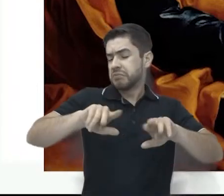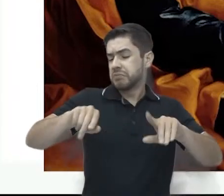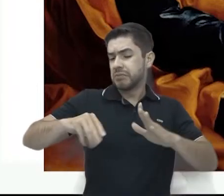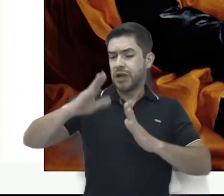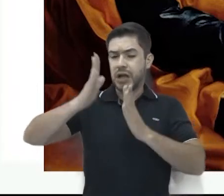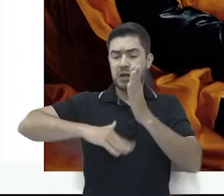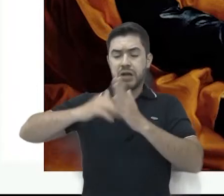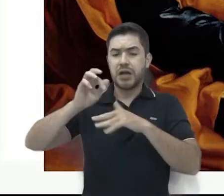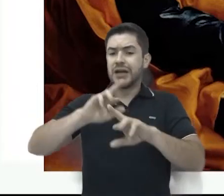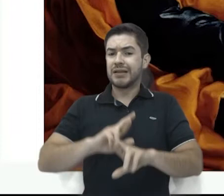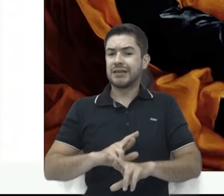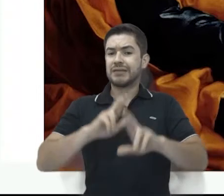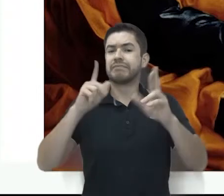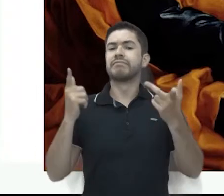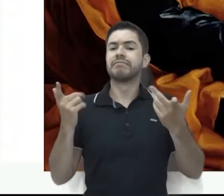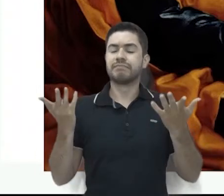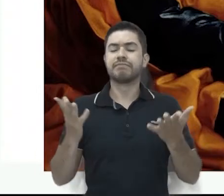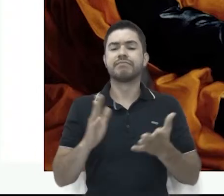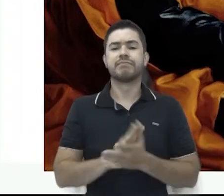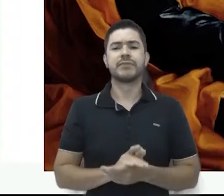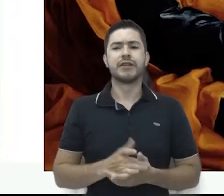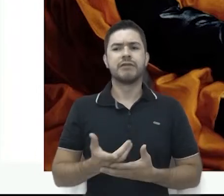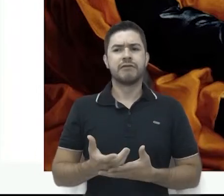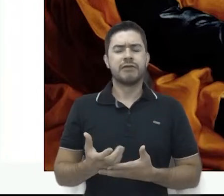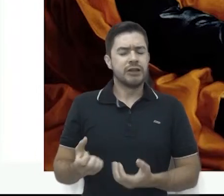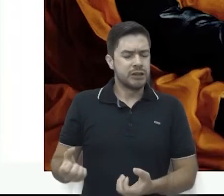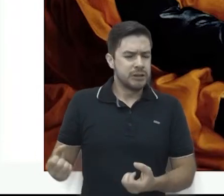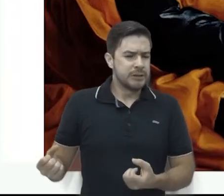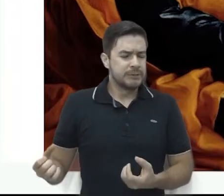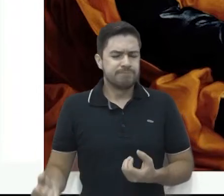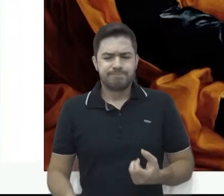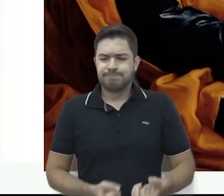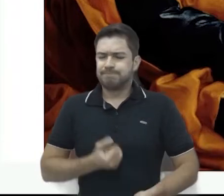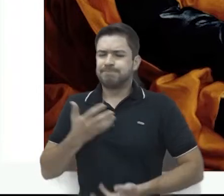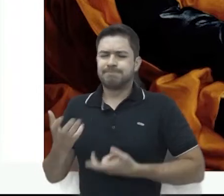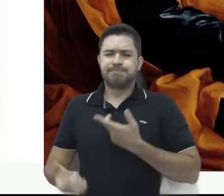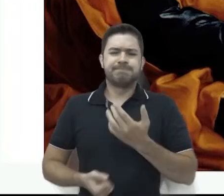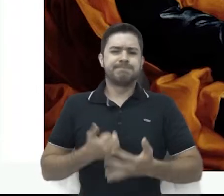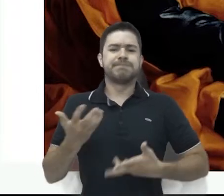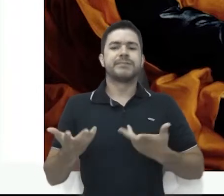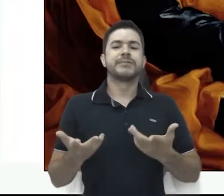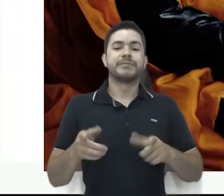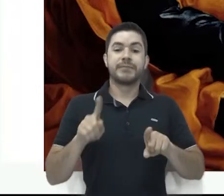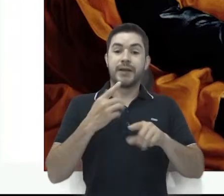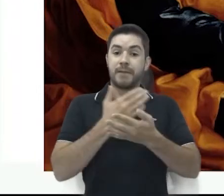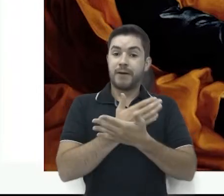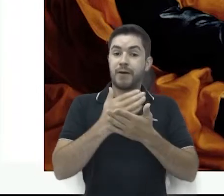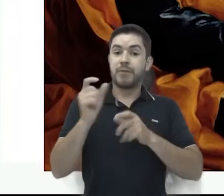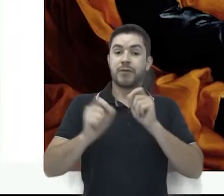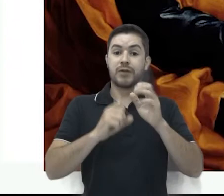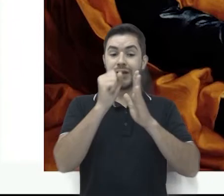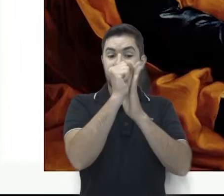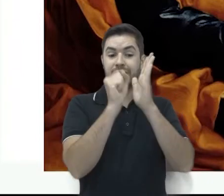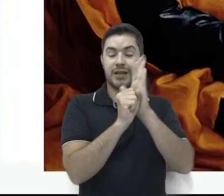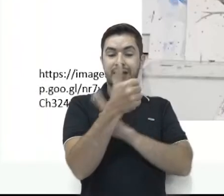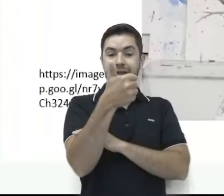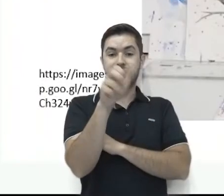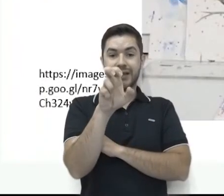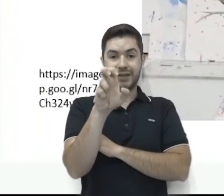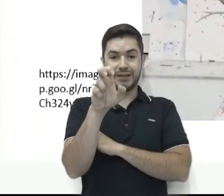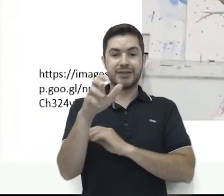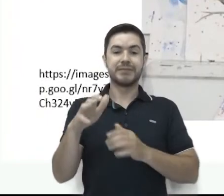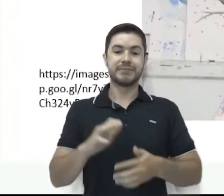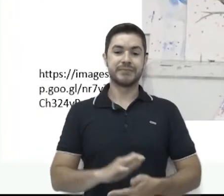texturas. Essa forma de pintura ela ganhou força, tipo de pintura, a partir do século XV.